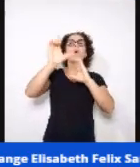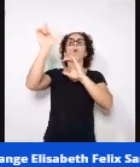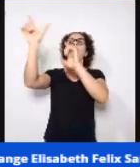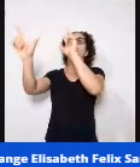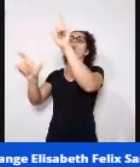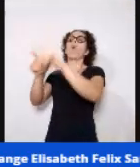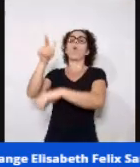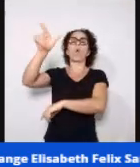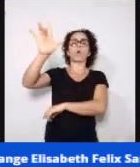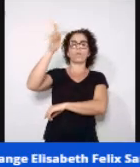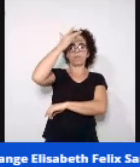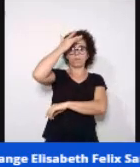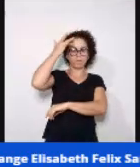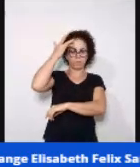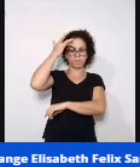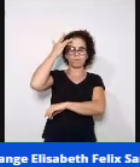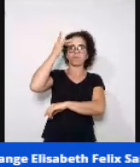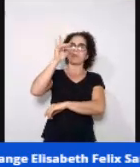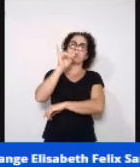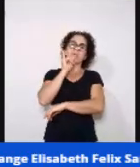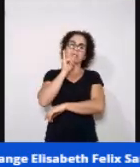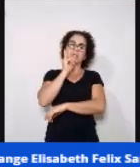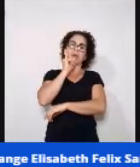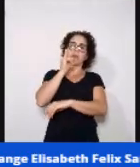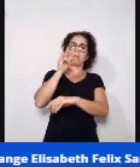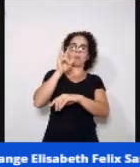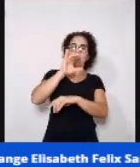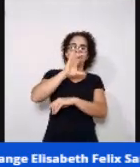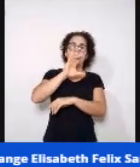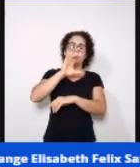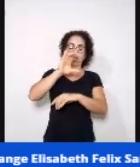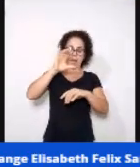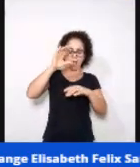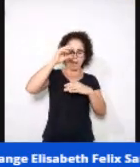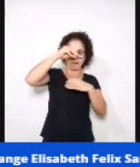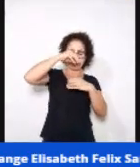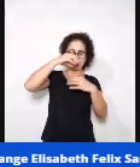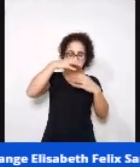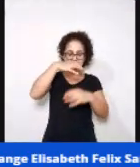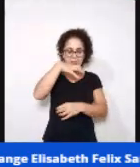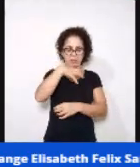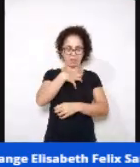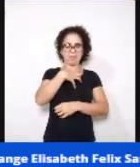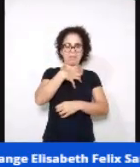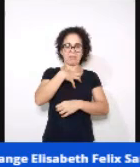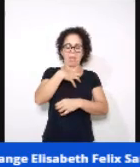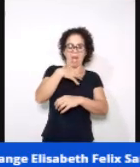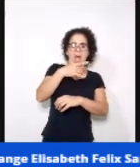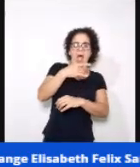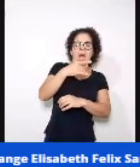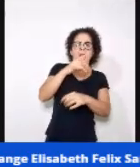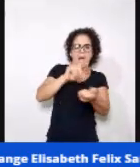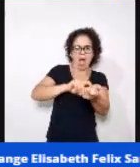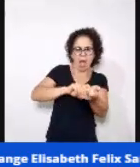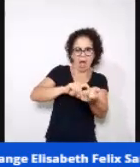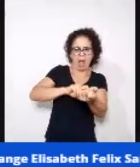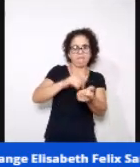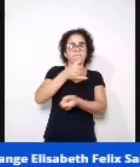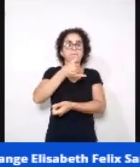de canalizar emoções, é de eu entender se aquela emoção que eu estou sentindo, de raiva, ou de tristeza, ou de felicidade, ela é